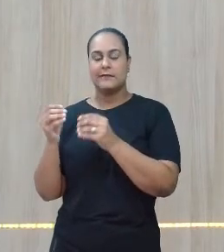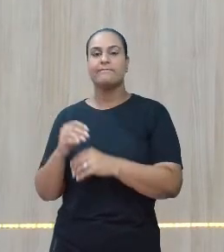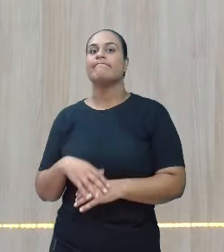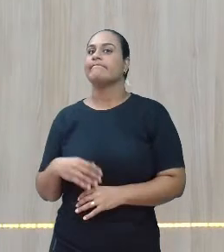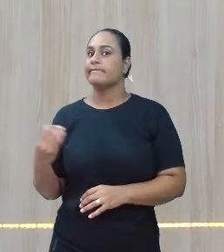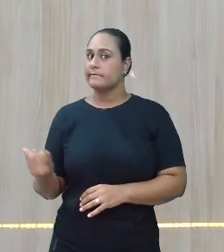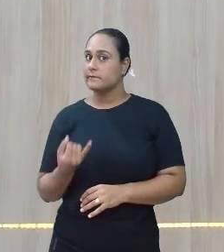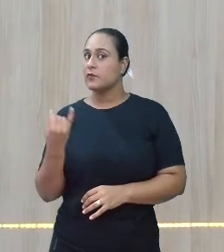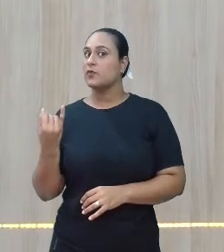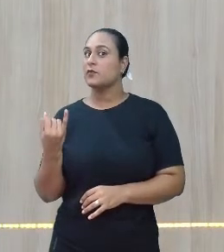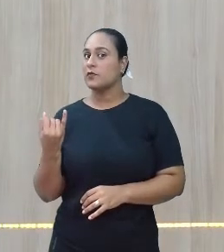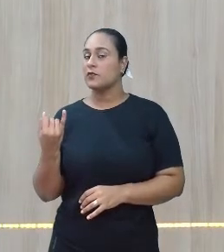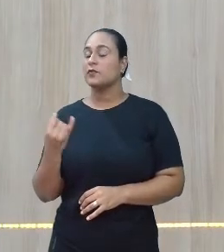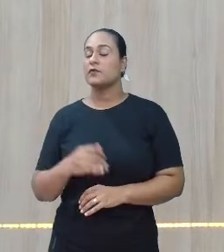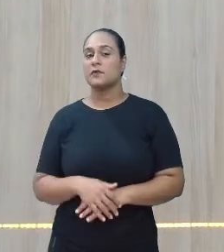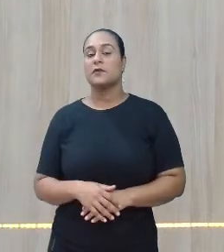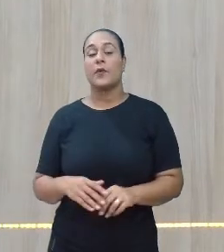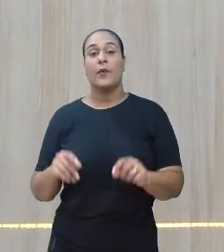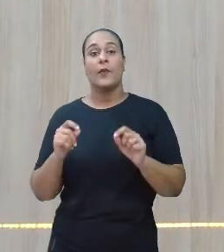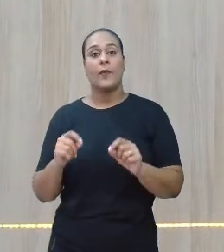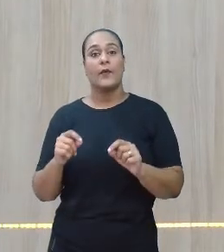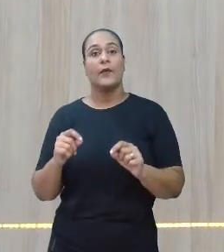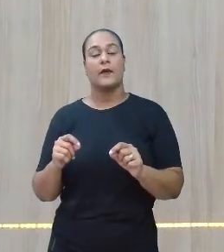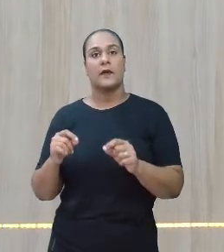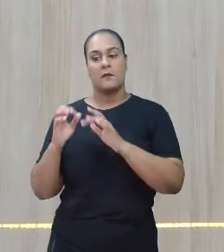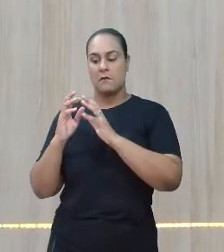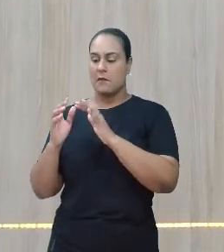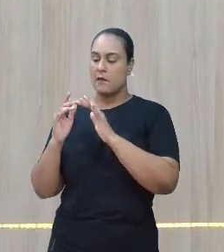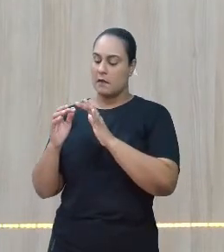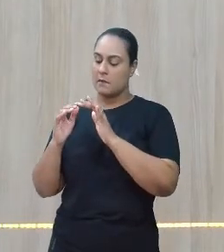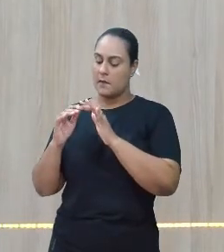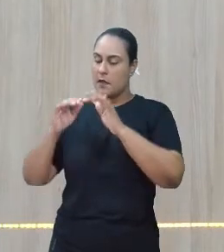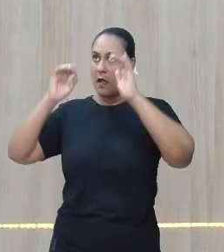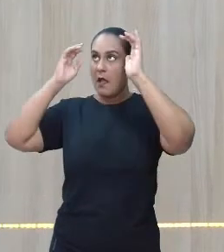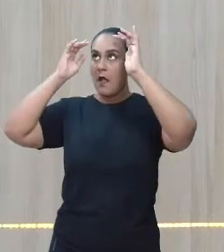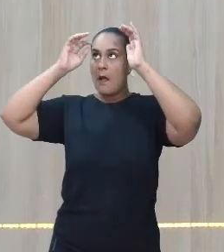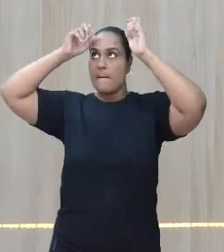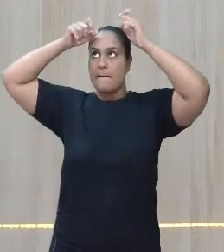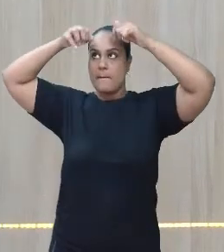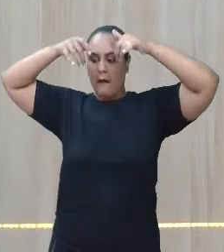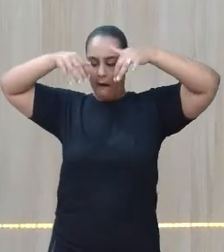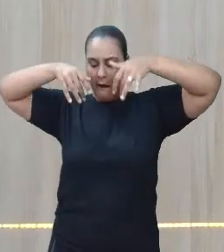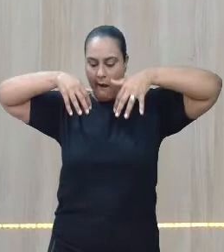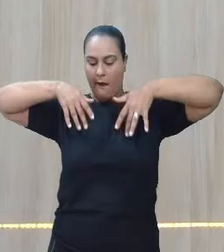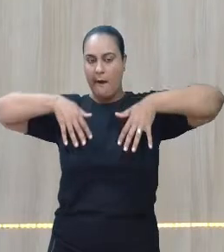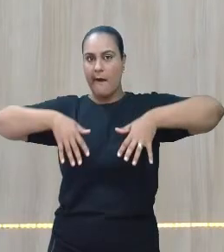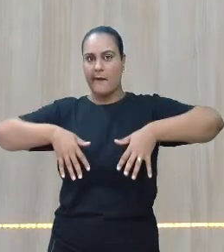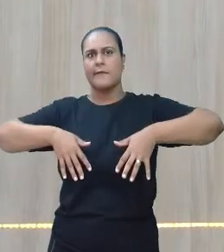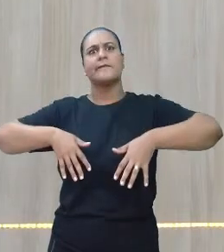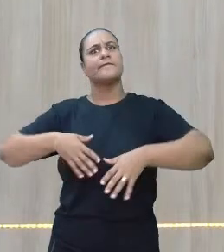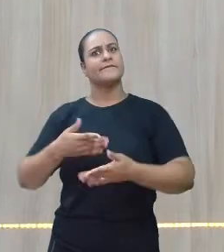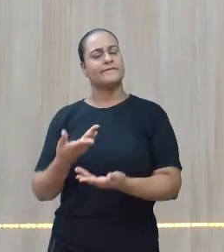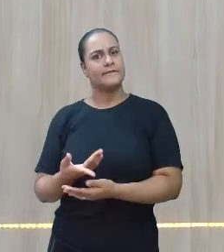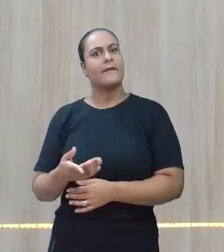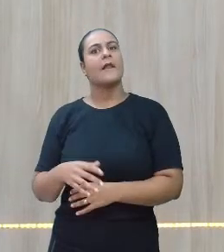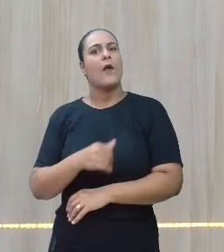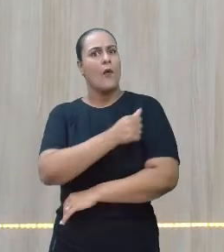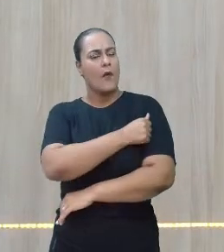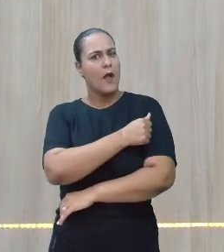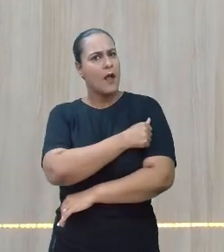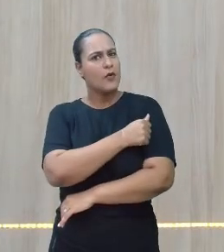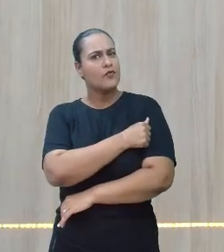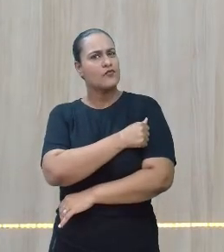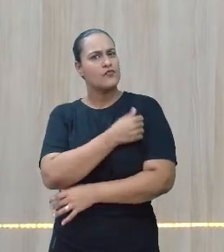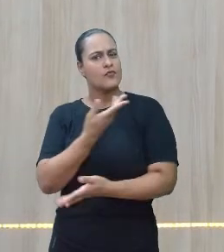muito importante, porque a gente vai ver aí que esse neurônio é quem faz a comunicação. Fiquei feliz de saber que tem gente fazendo também pesquisa na hora.